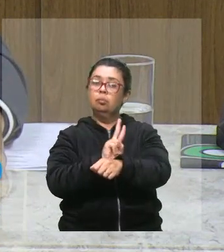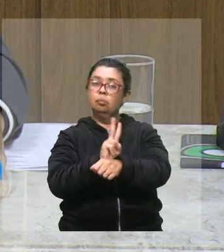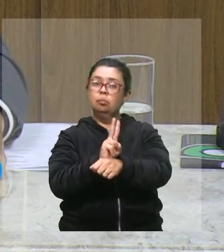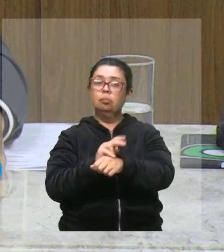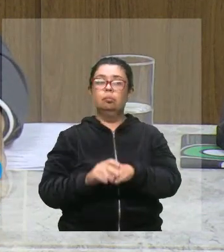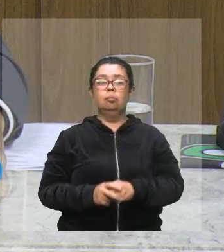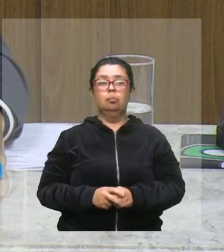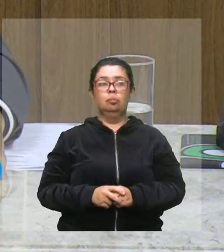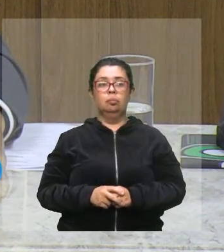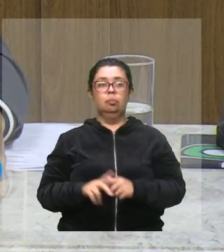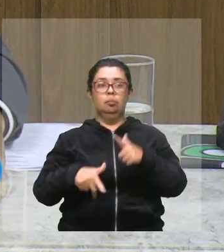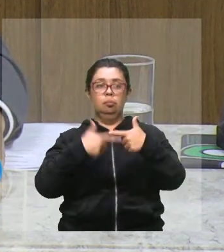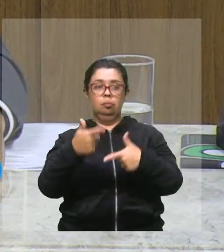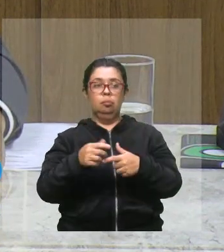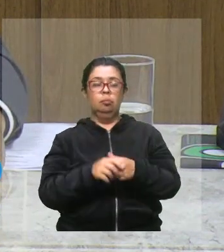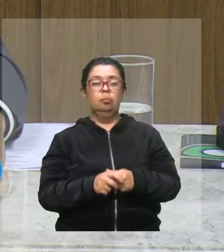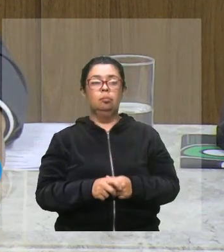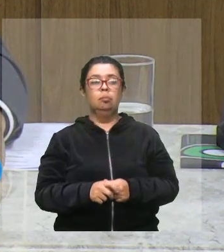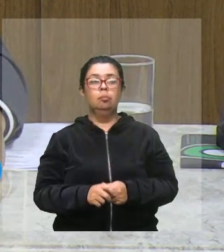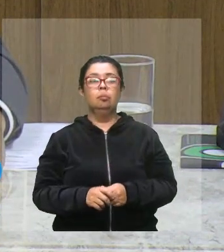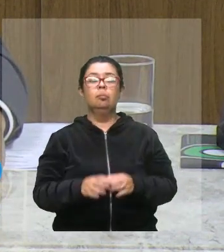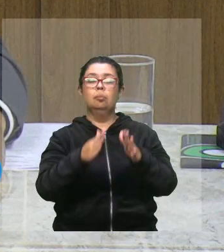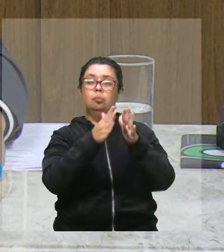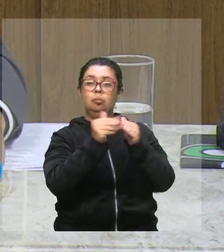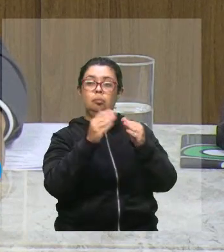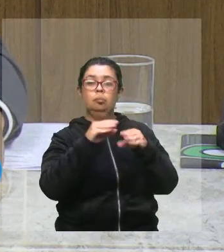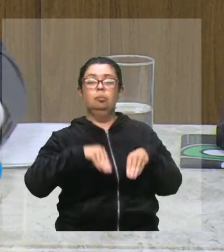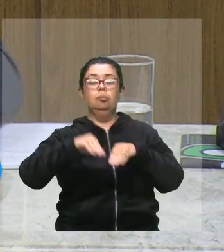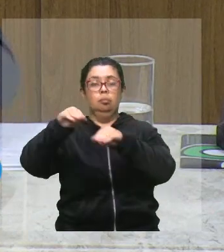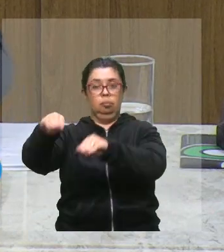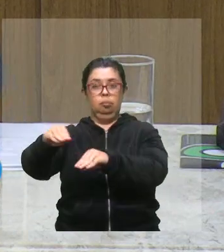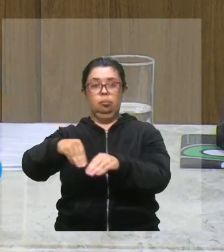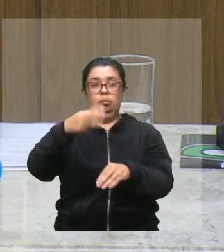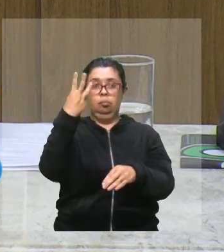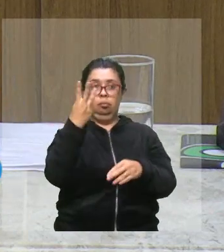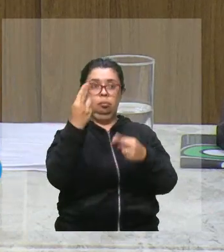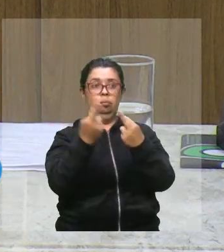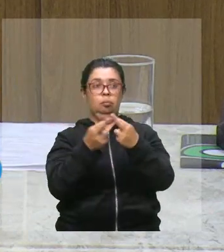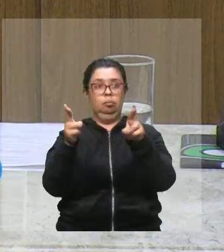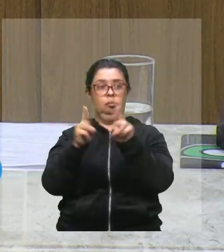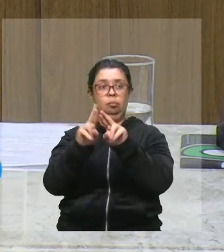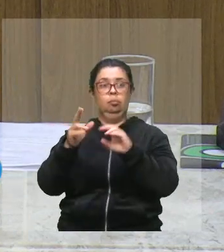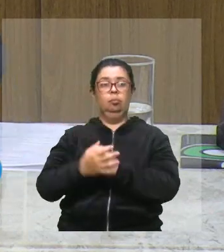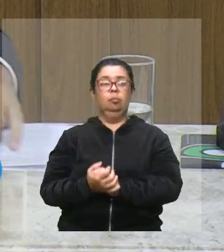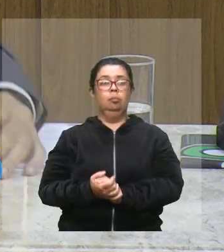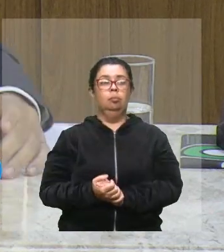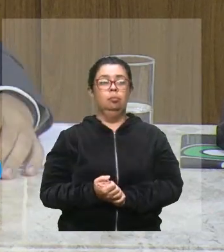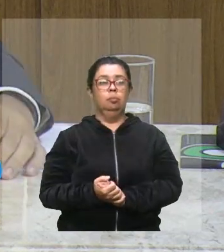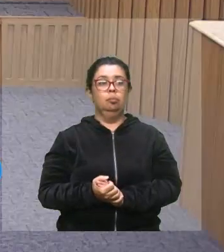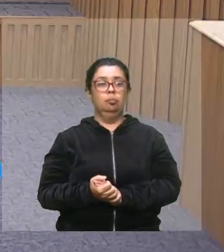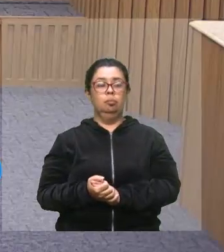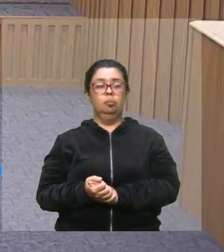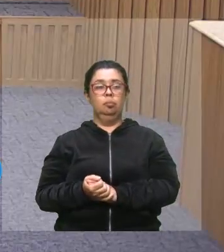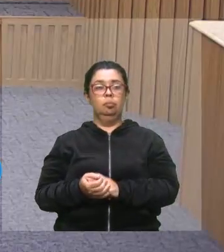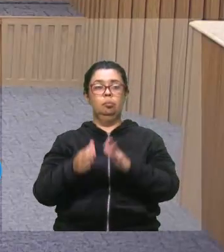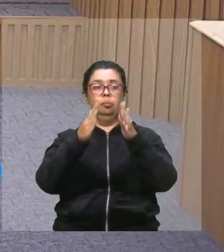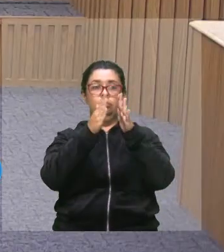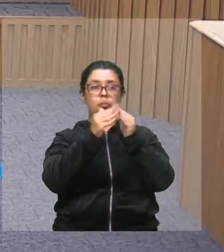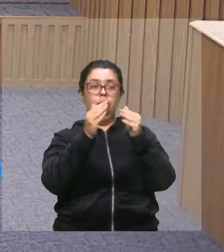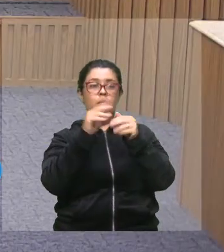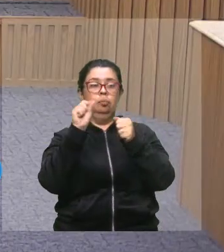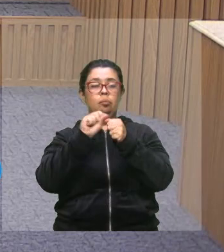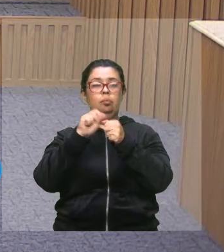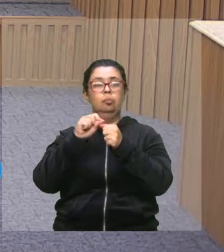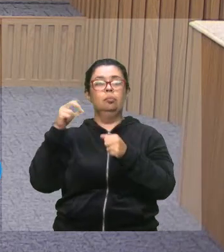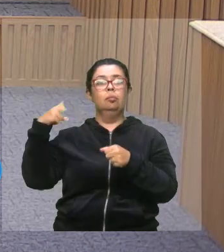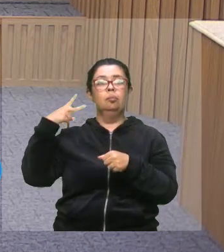desse serviço depois. Então, dessa forma, solicito adiamento por 3 sessões. Perfeito. Coloco em votação o requerimento formulado